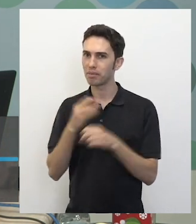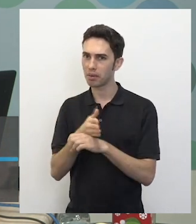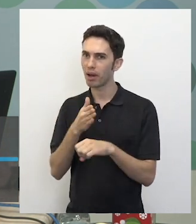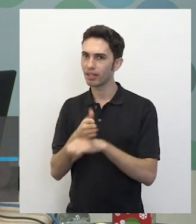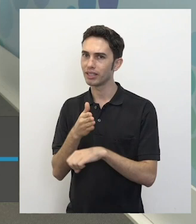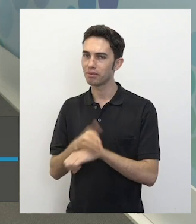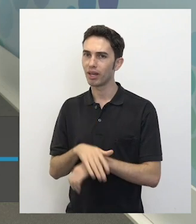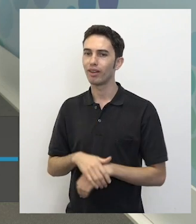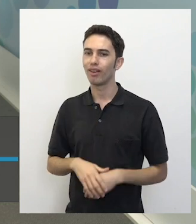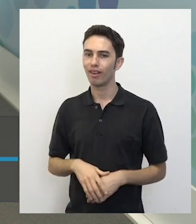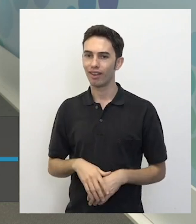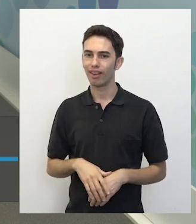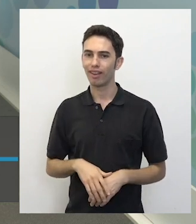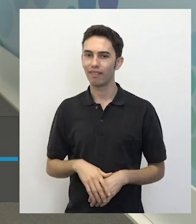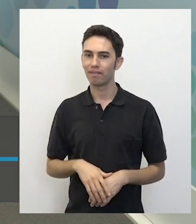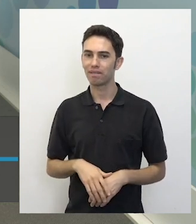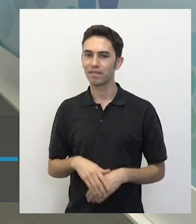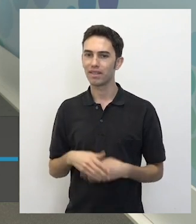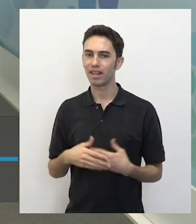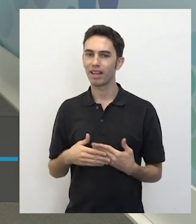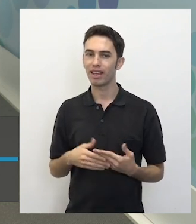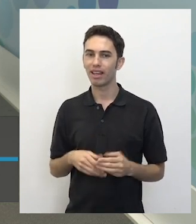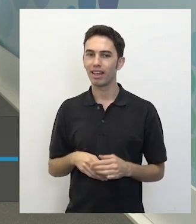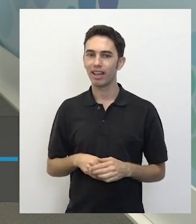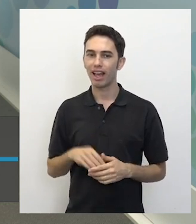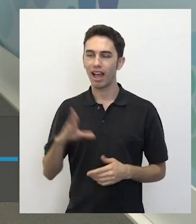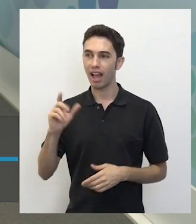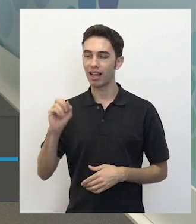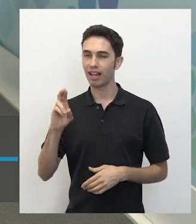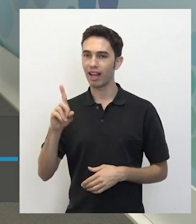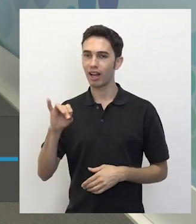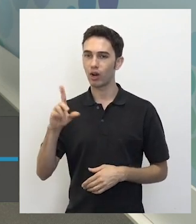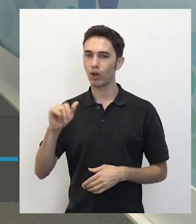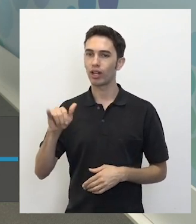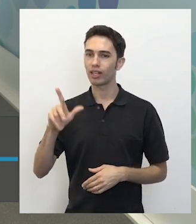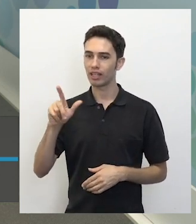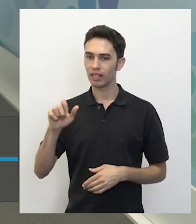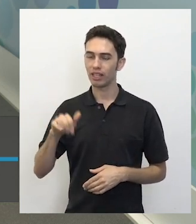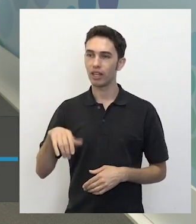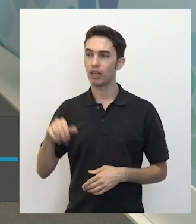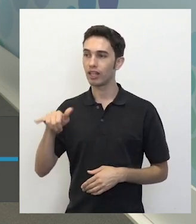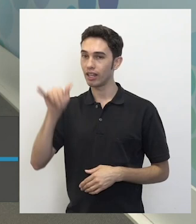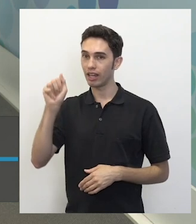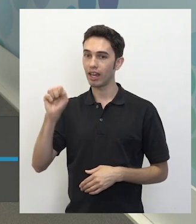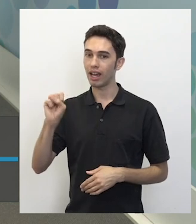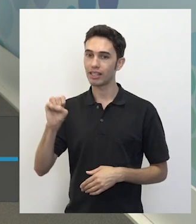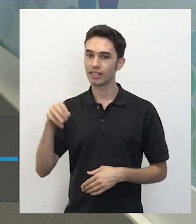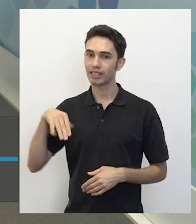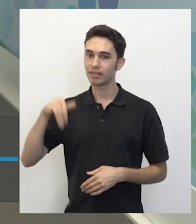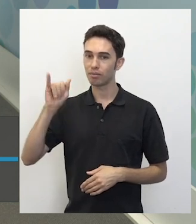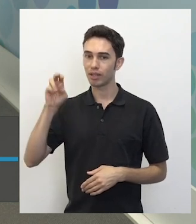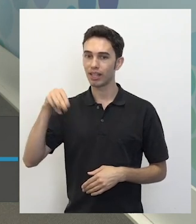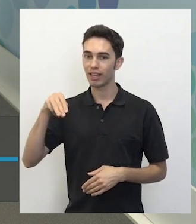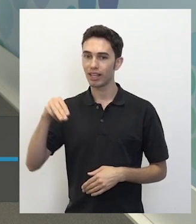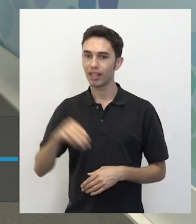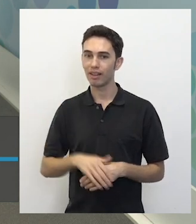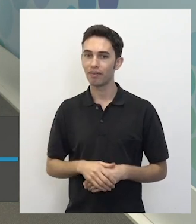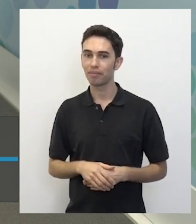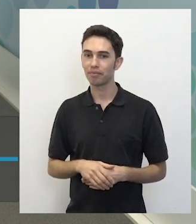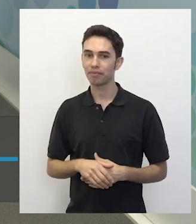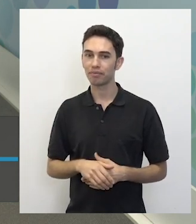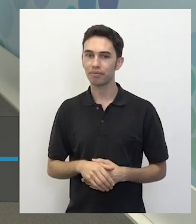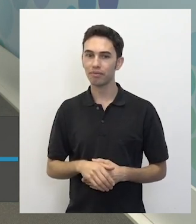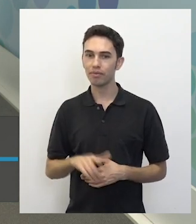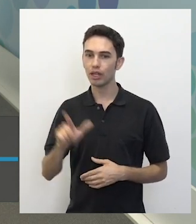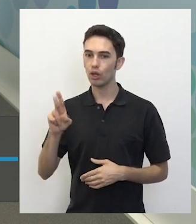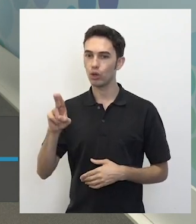cadê o grande. Vinícius, gente? Eu quero ver o Vinícius falar também. qualquer Cadê hora. Yasmin também? Yasmin, Vinícius, Yasmin deixa eu também. conhecendo a galera. Quem mais? Fala de novo o nome para eu aprender. Esse é o